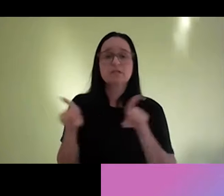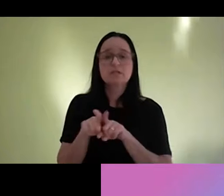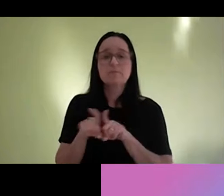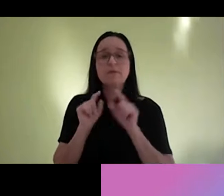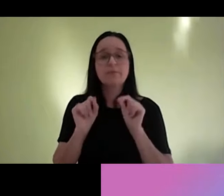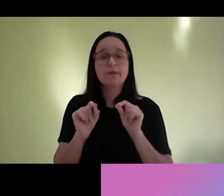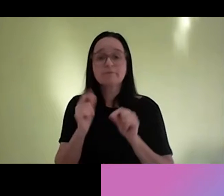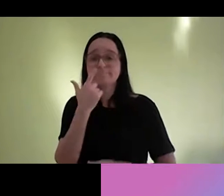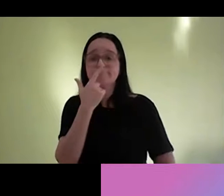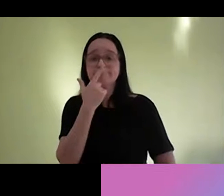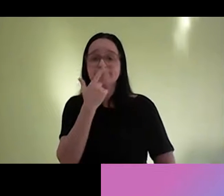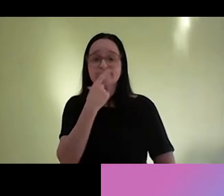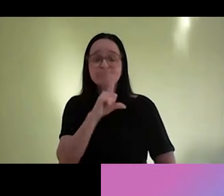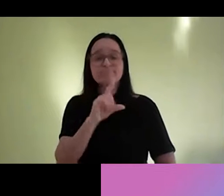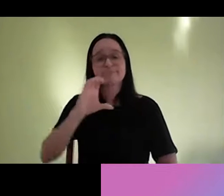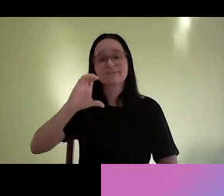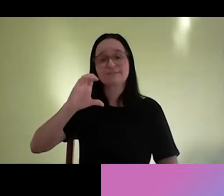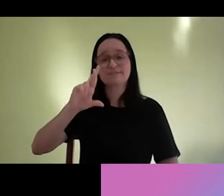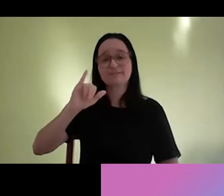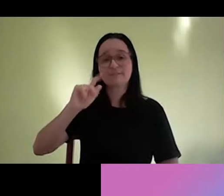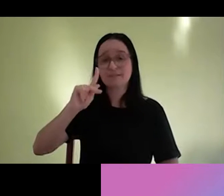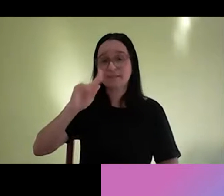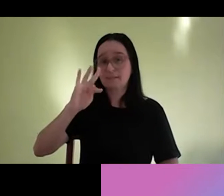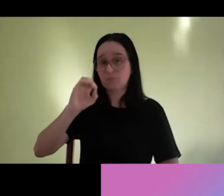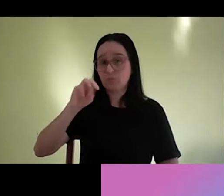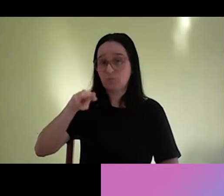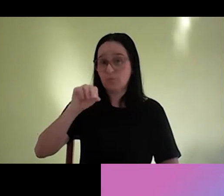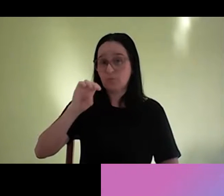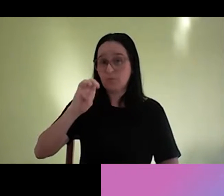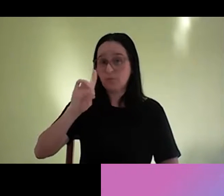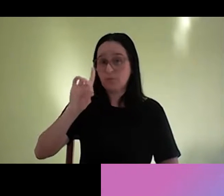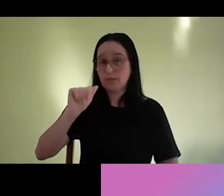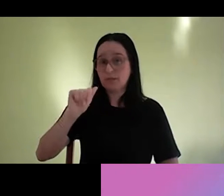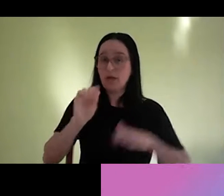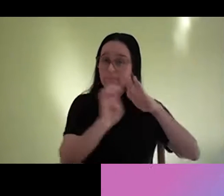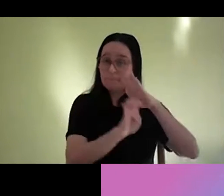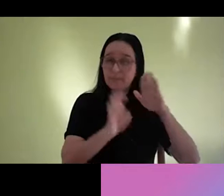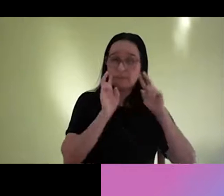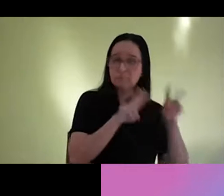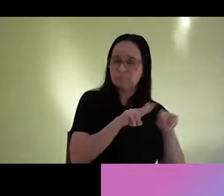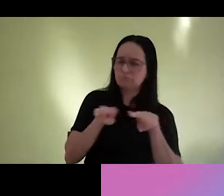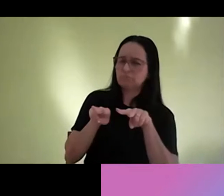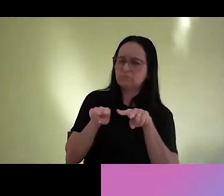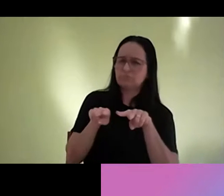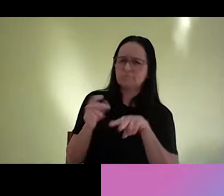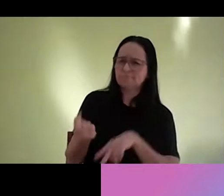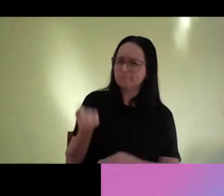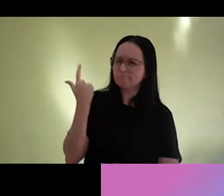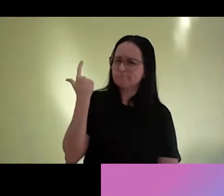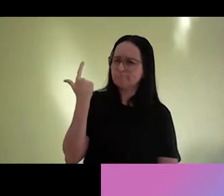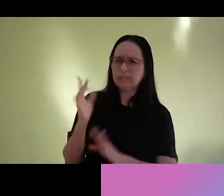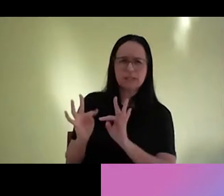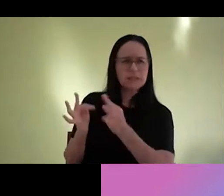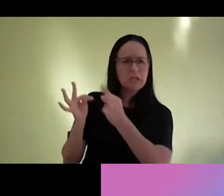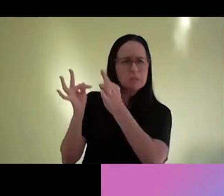certo na criptomoeda que o mundo empresarial olhou e falou assim peraí, se essa tecnologia ela é tão